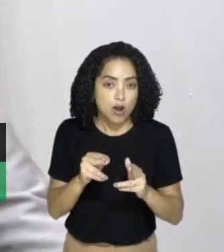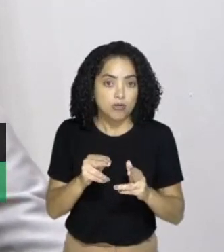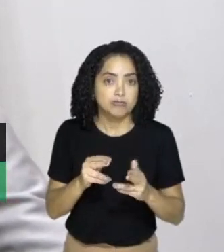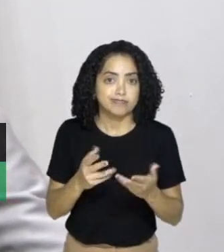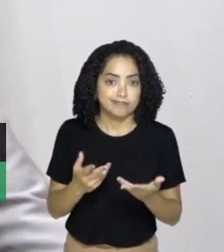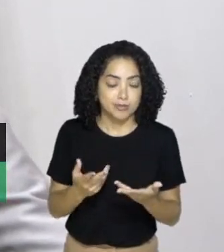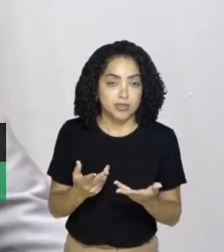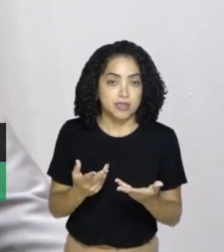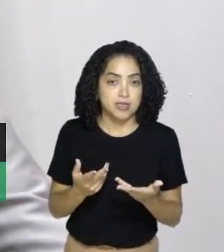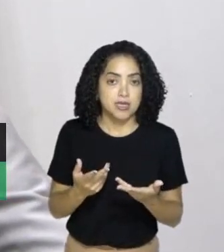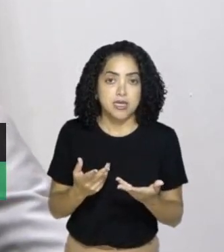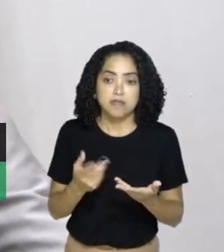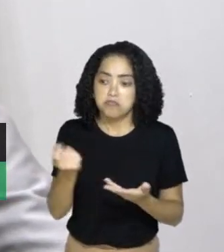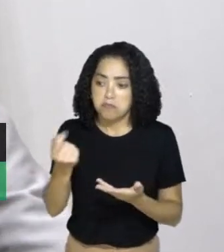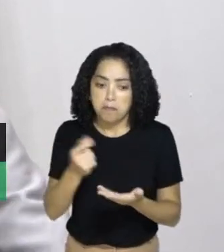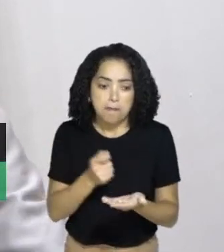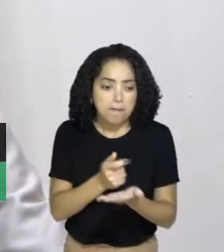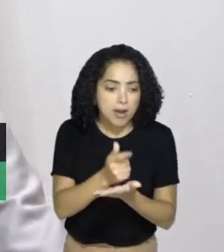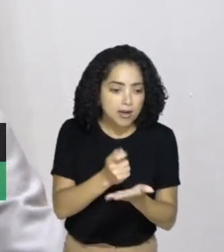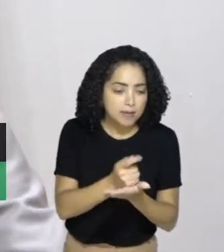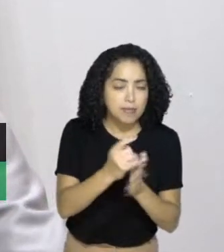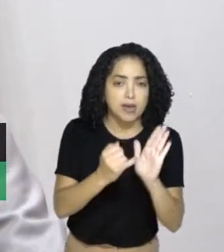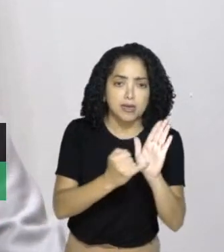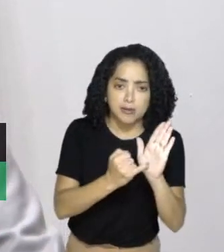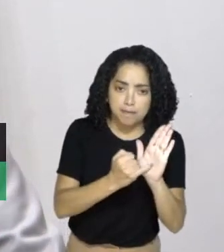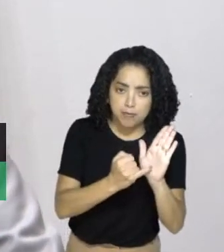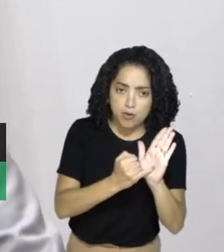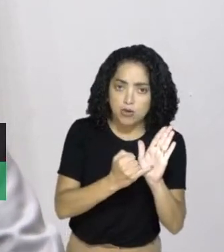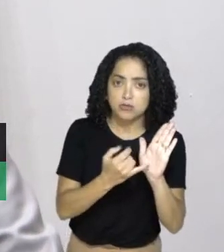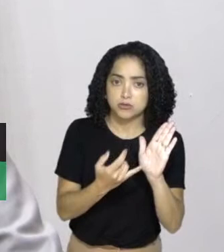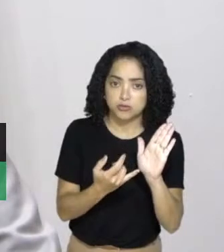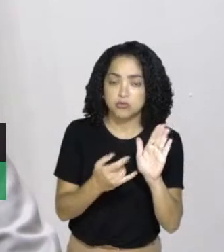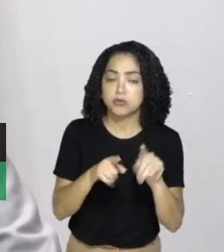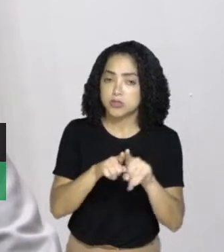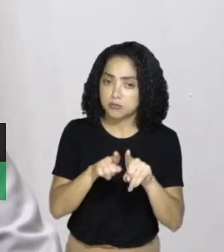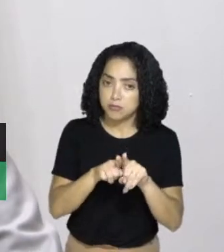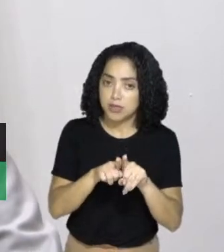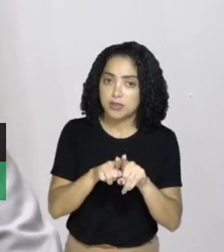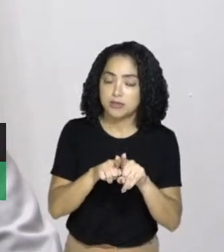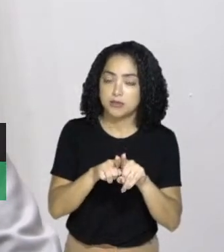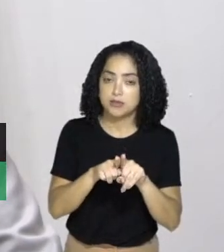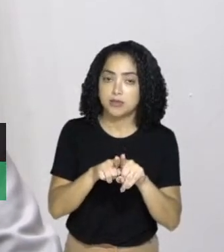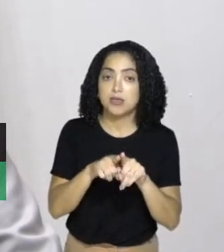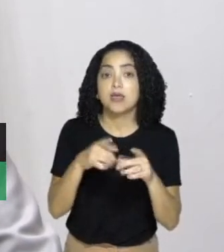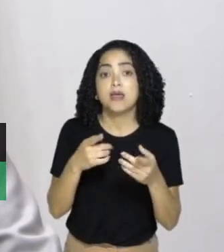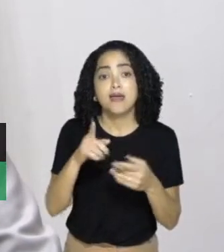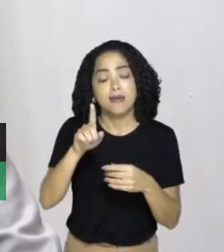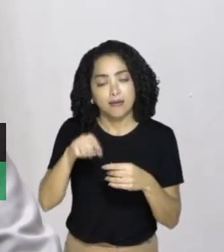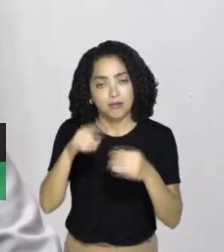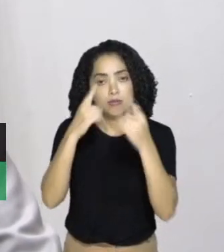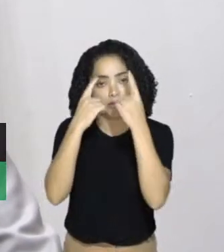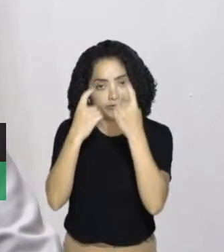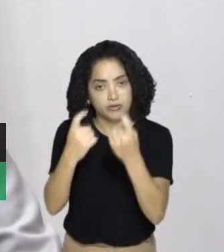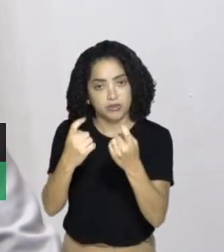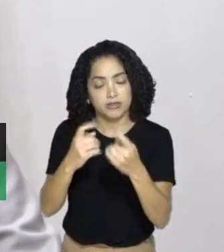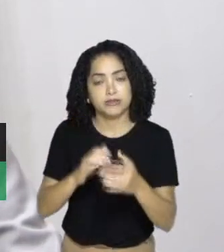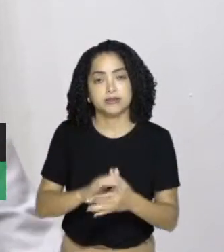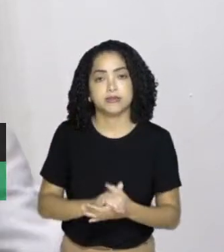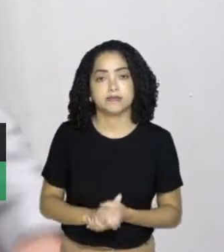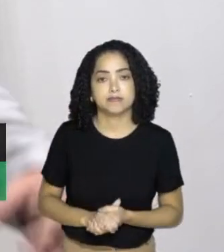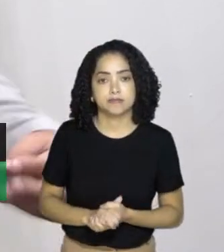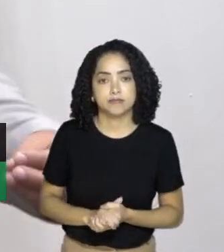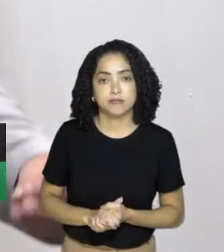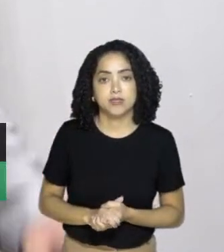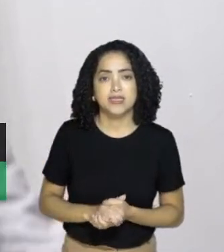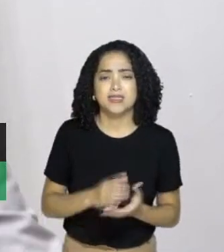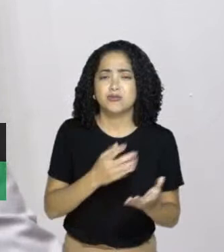contribuinte como qualquer outra. Ela pagou seus impostos a vida inteira. Isso é violência contra a mulher. Então, tem